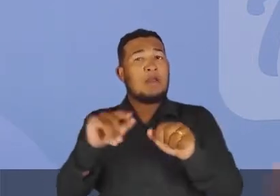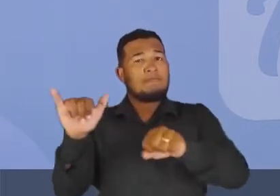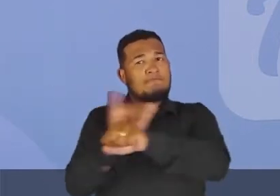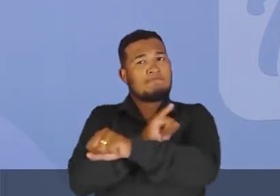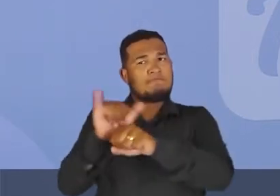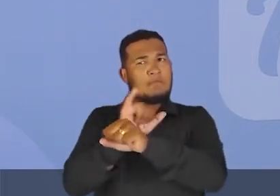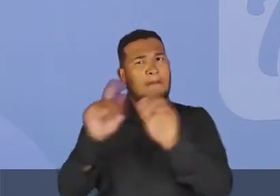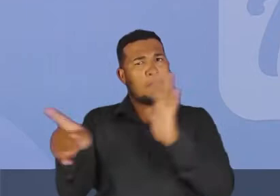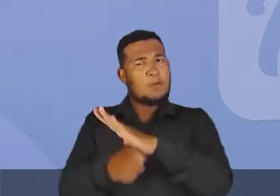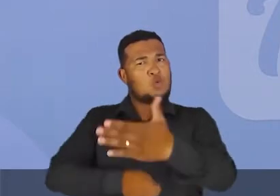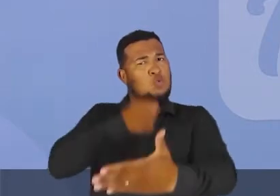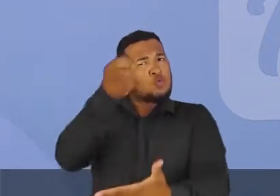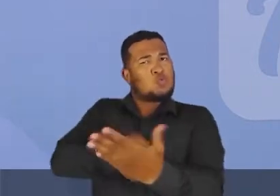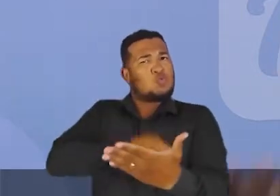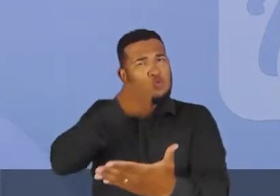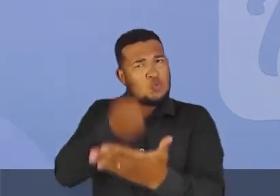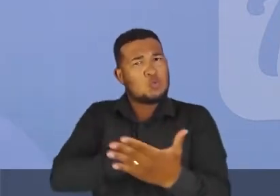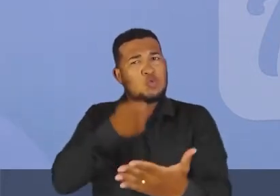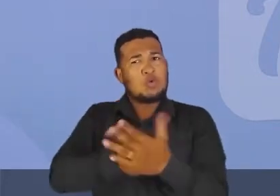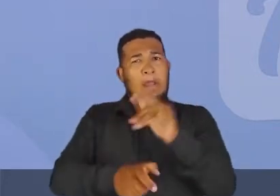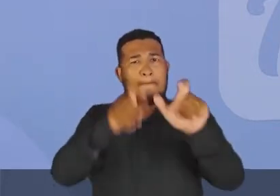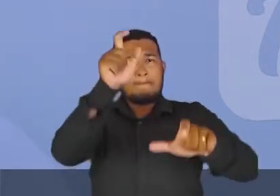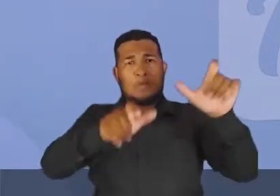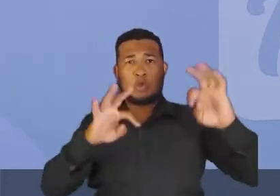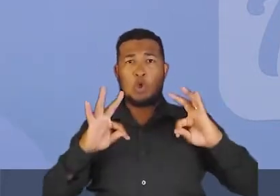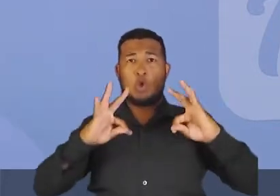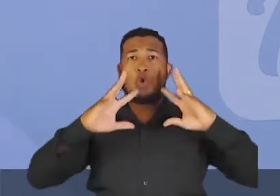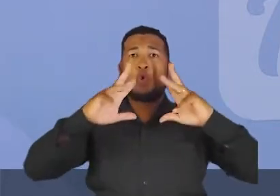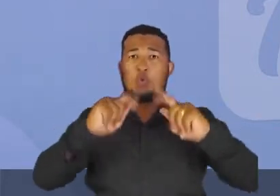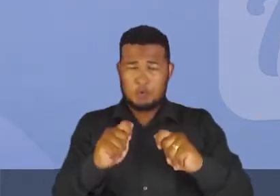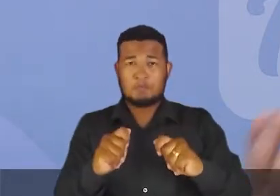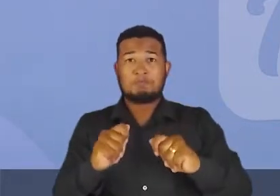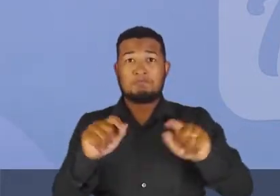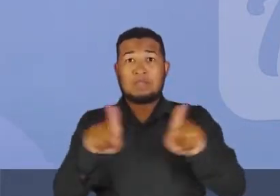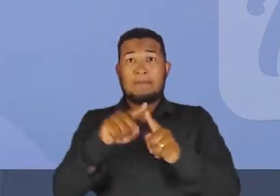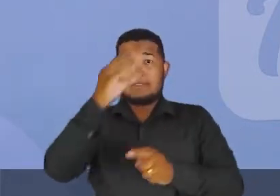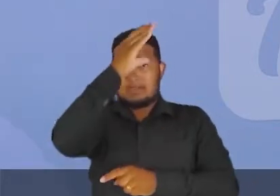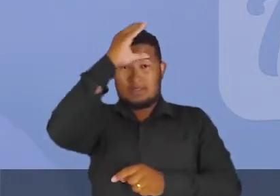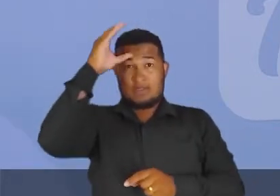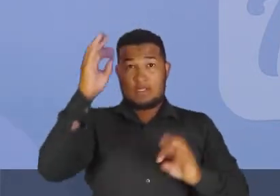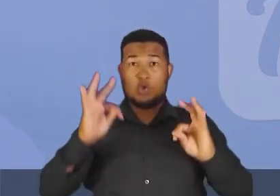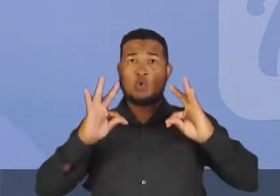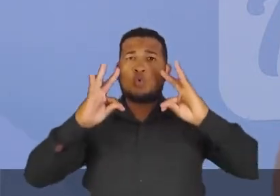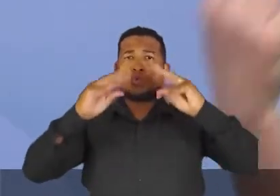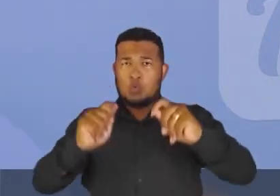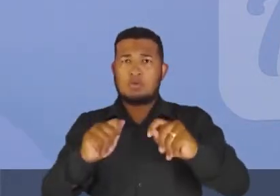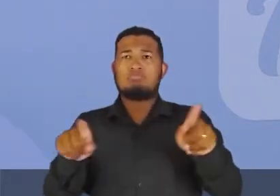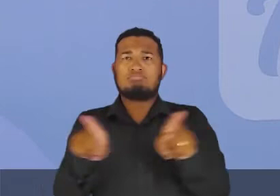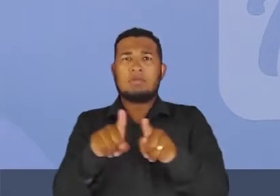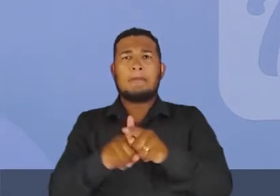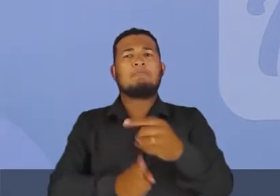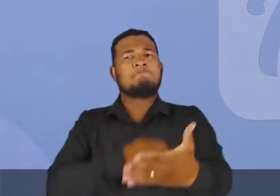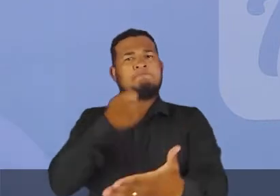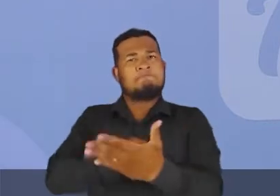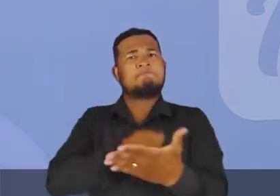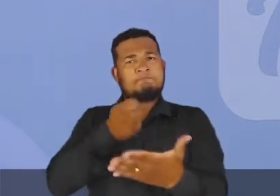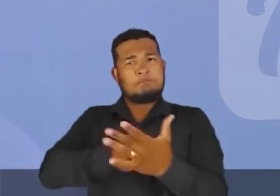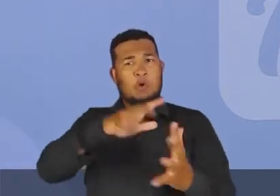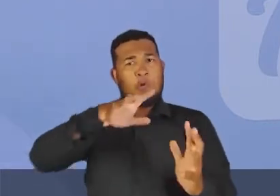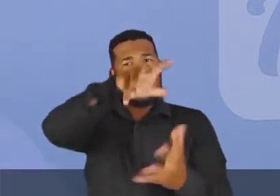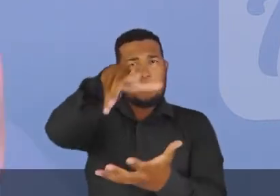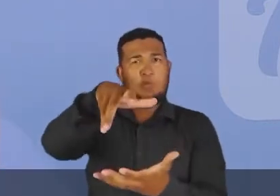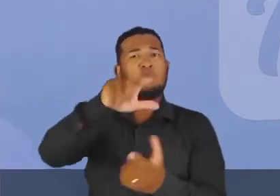de luta de todas as pessoas do mundo, de todos os cidadãos globais, né?